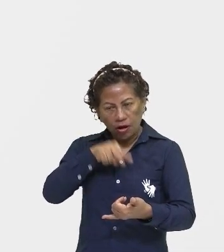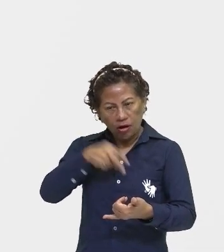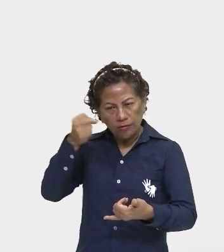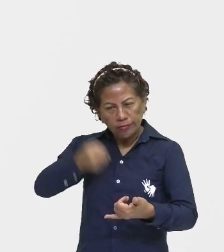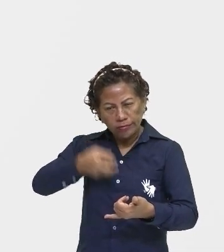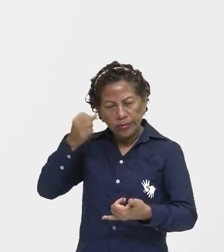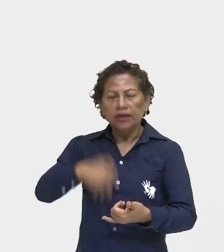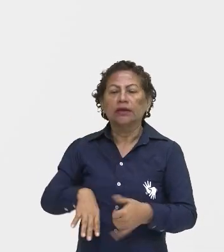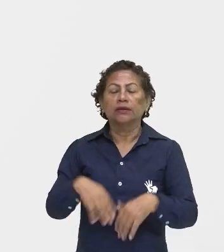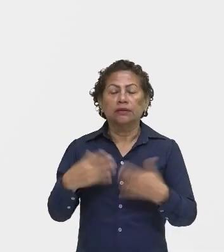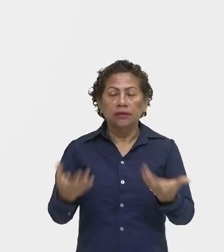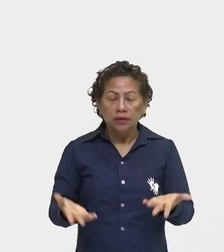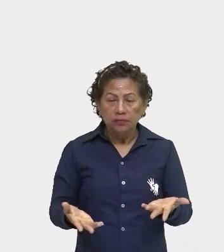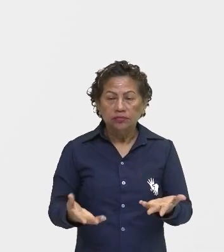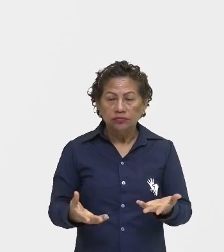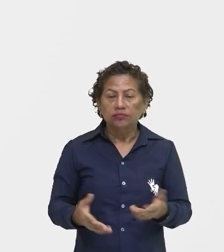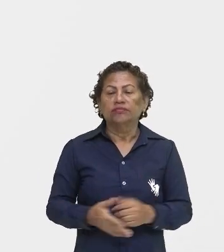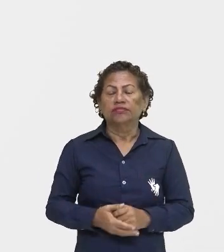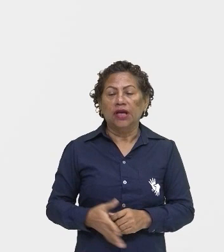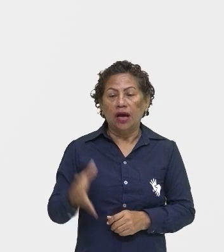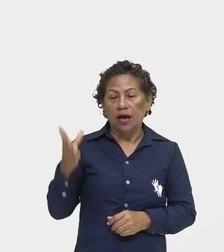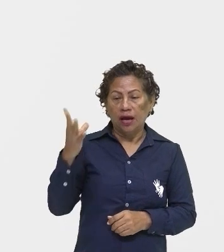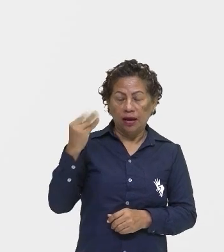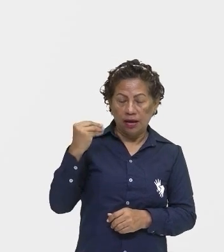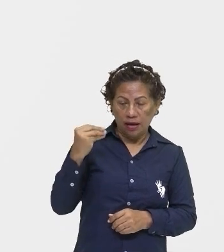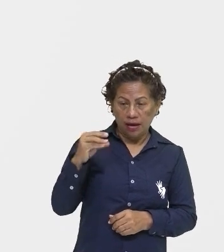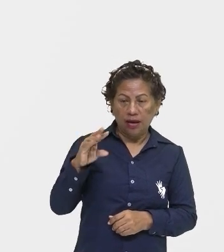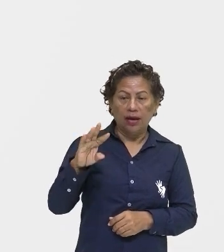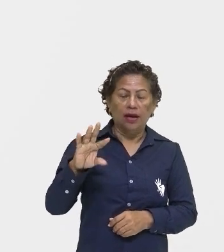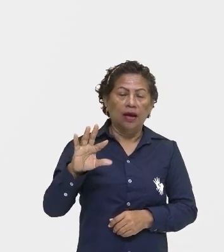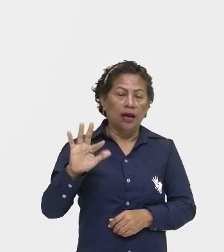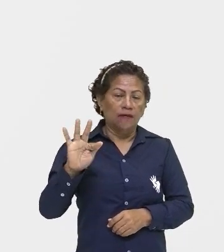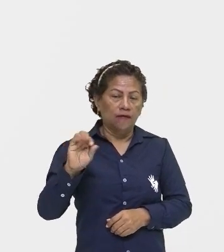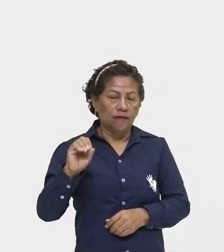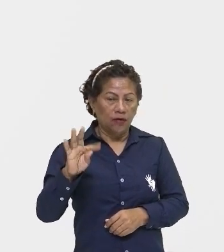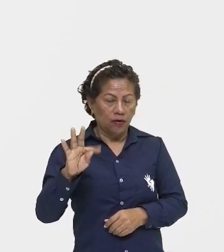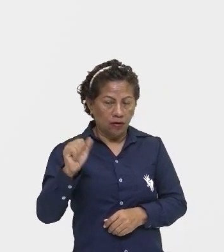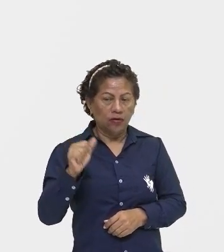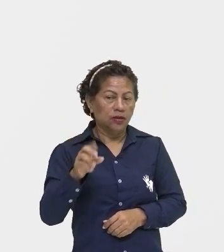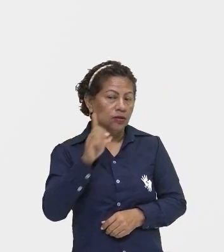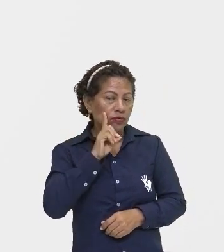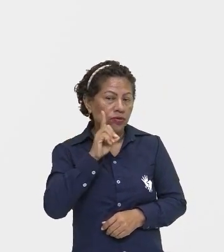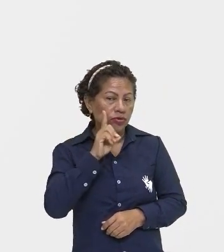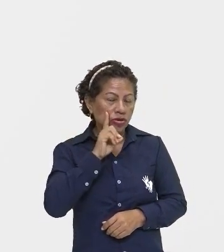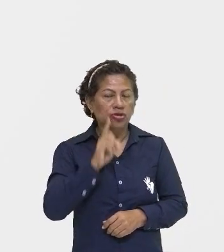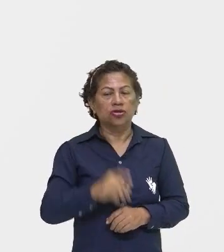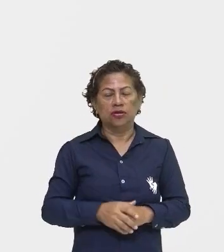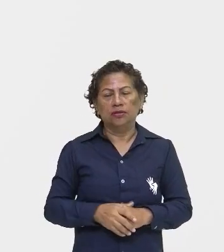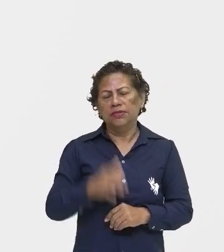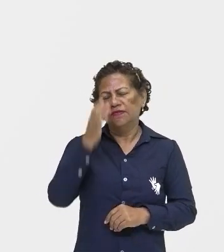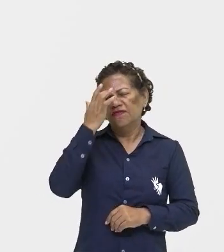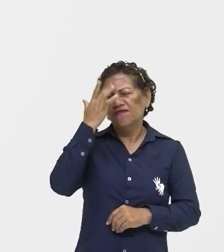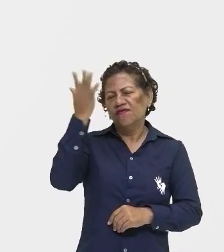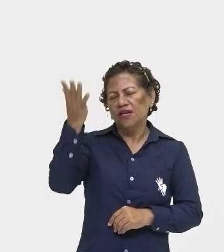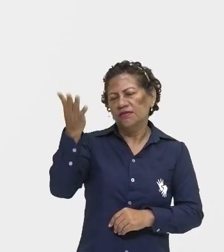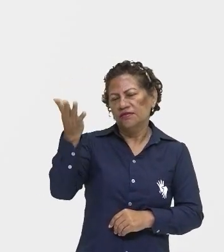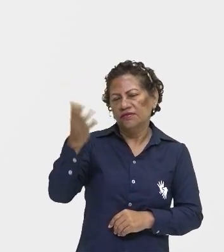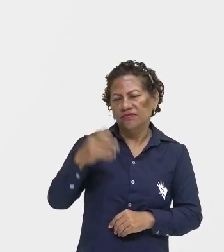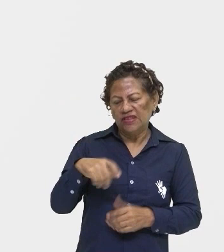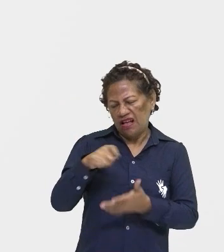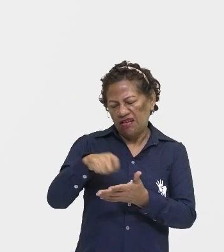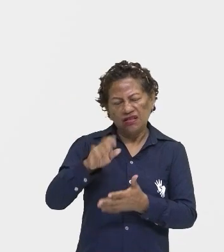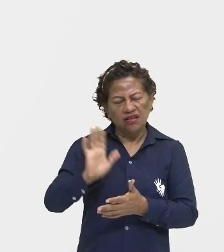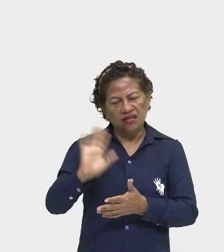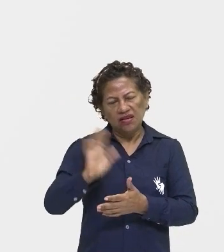parte do nosso cotidiano. É muito mais fácil, em vez de a gente anotar, a gente ir lá e tirar uma foto.